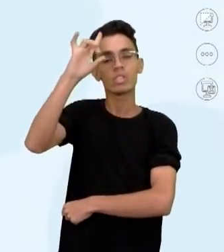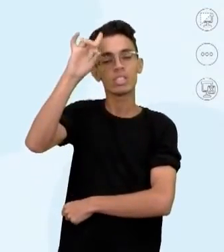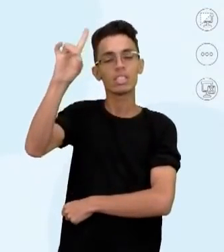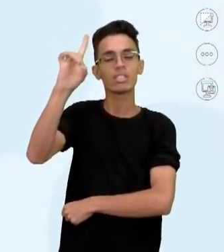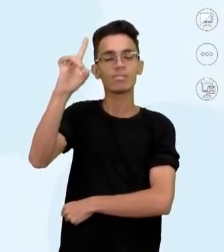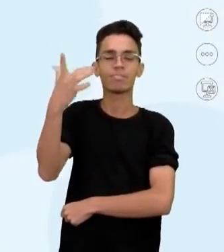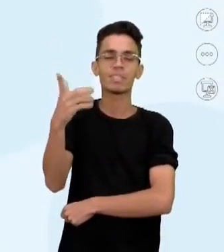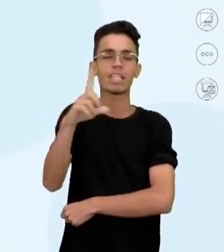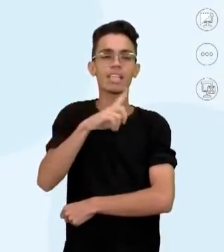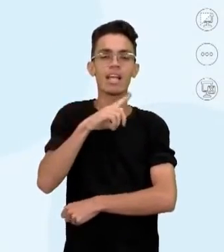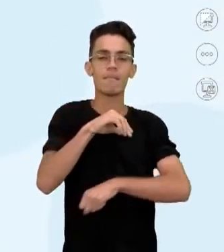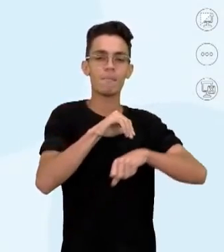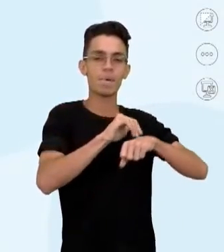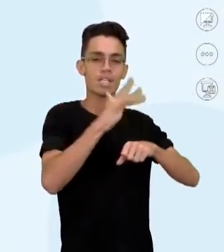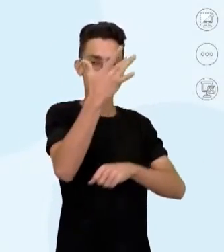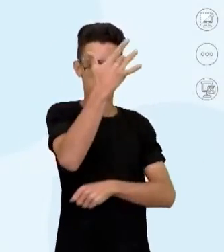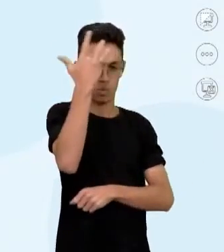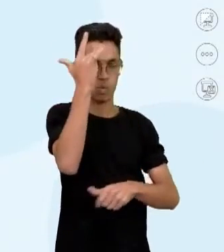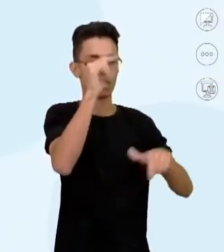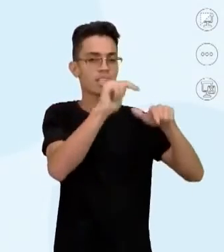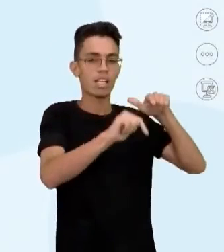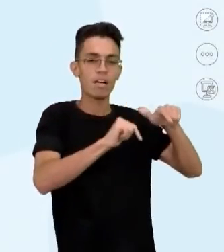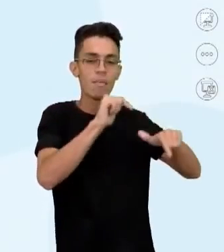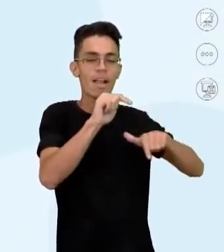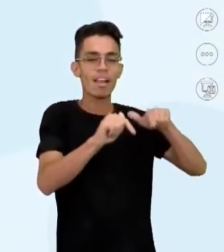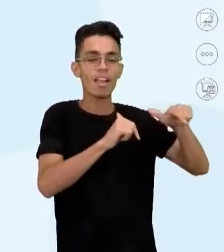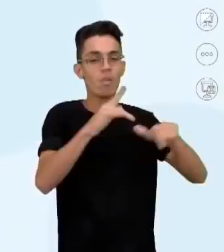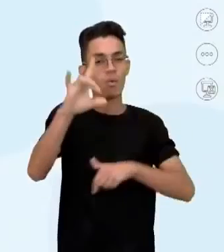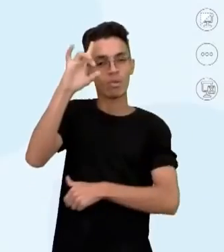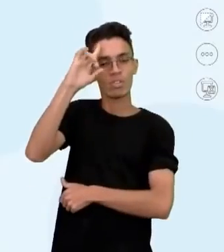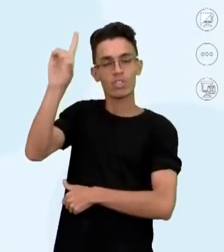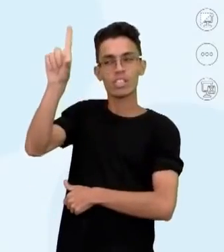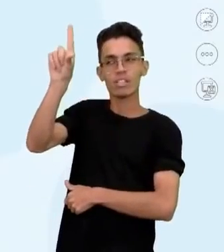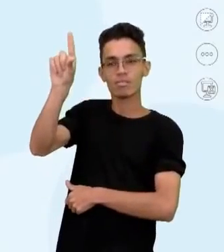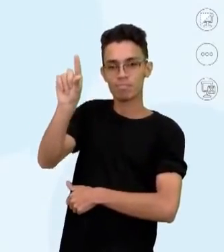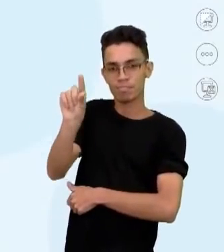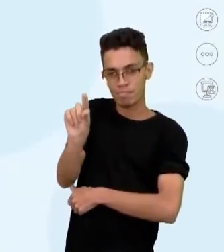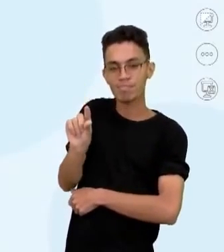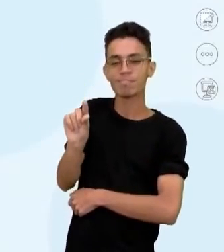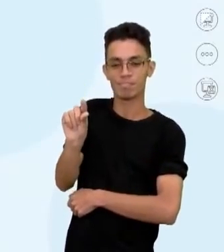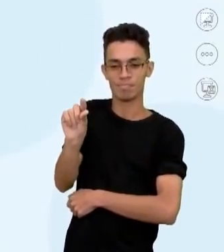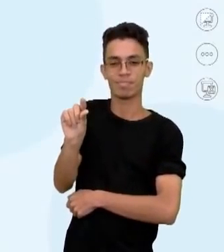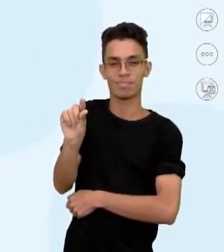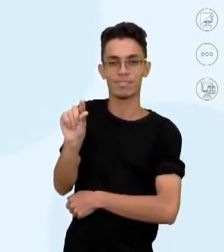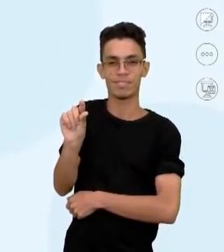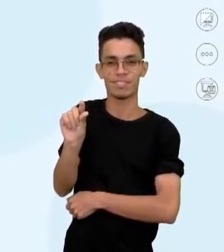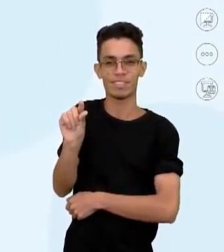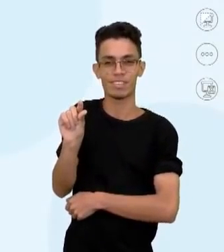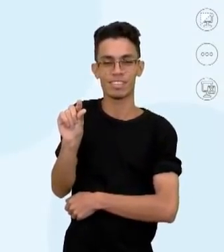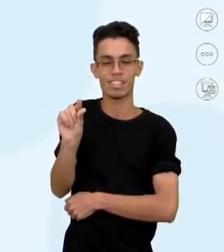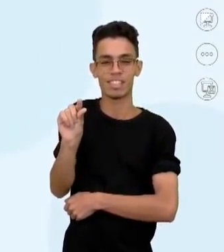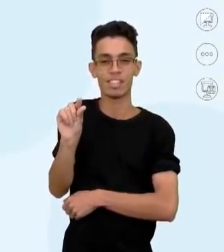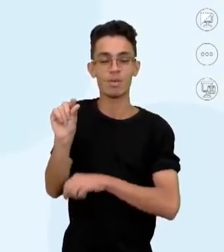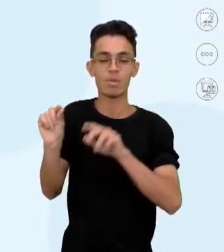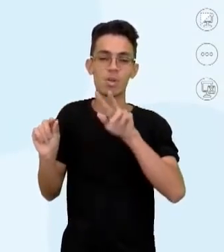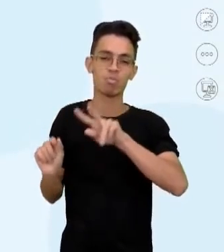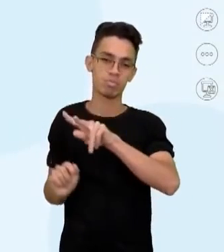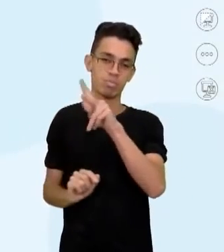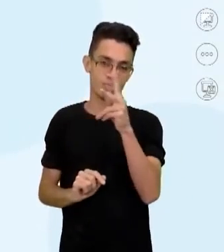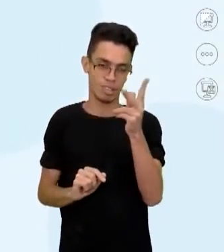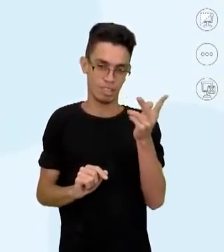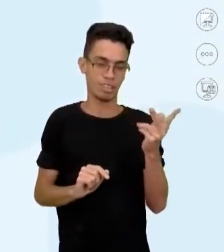penso, quanto mais gente trabalhando, menos dias, menos tempo. Então, de fato, é inversamente,